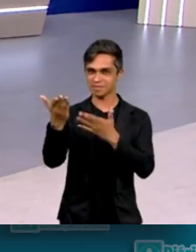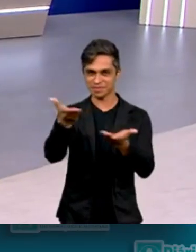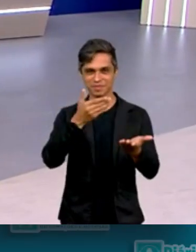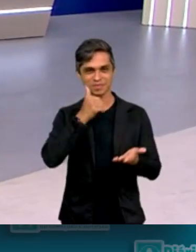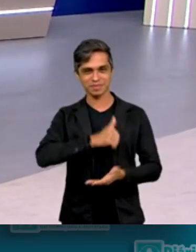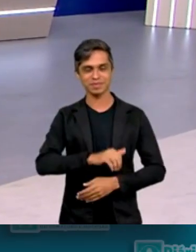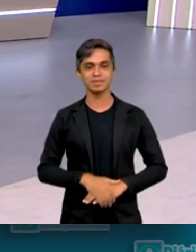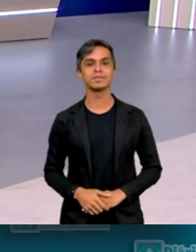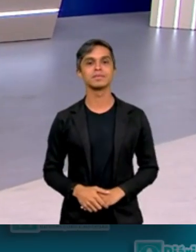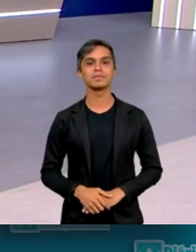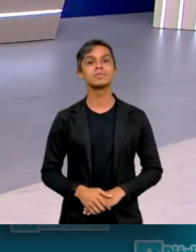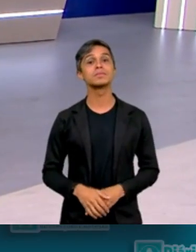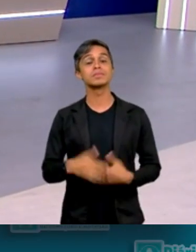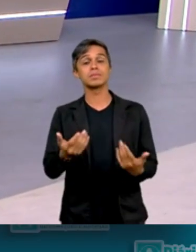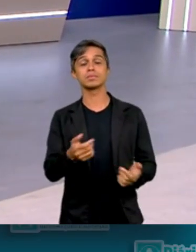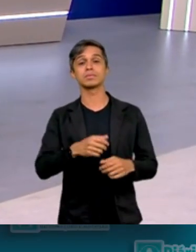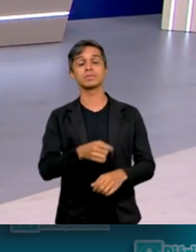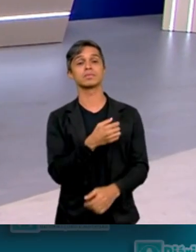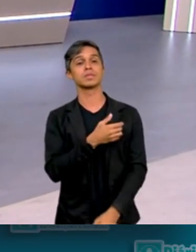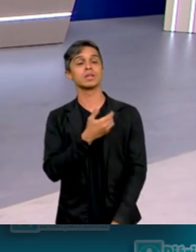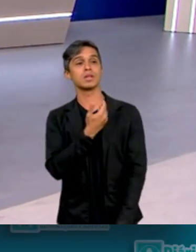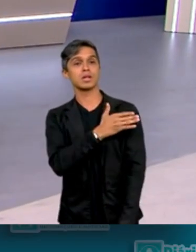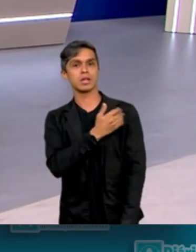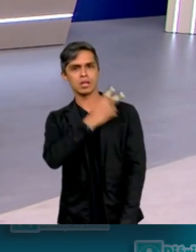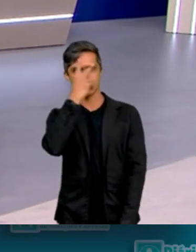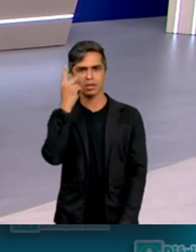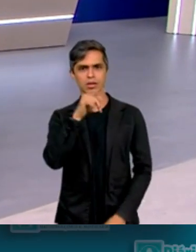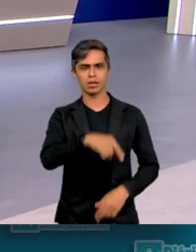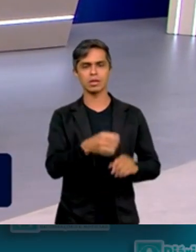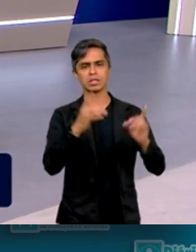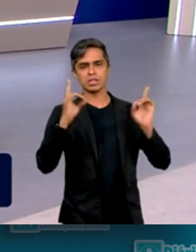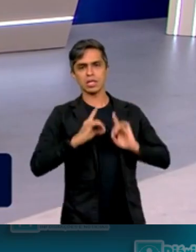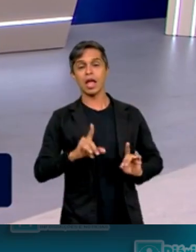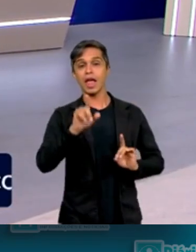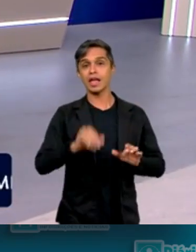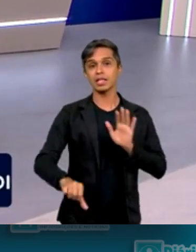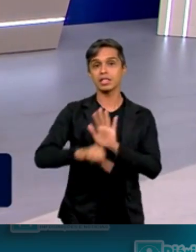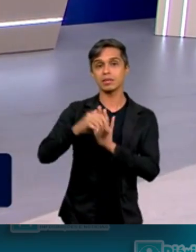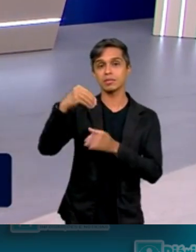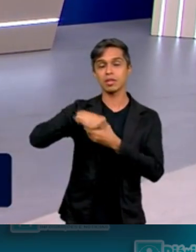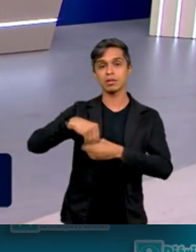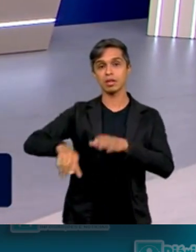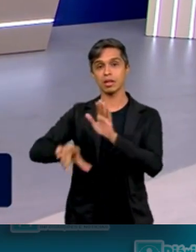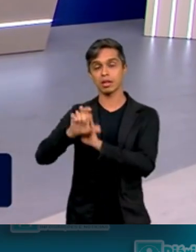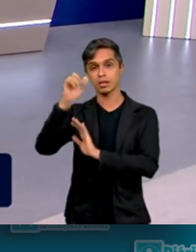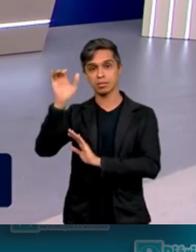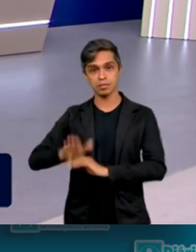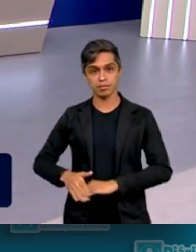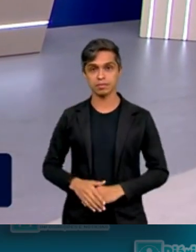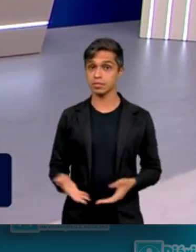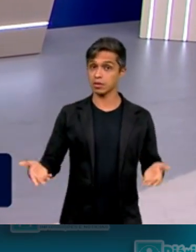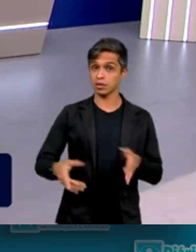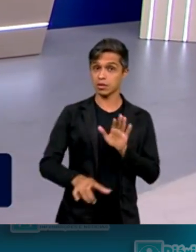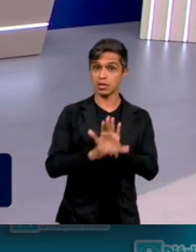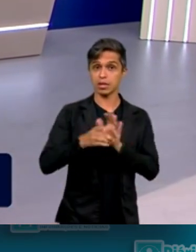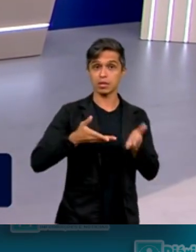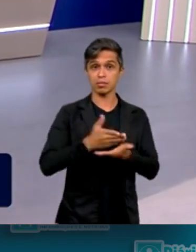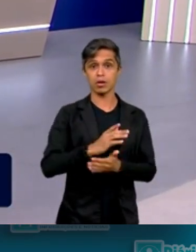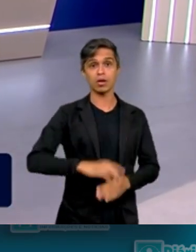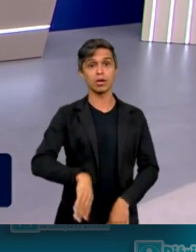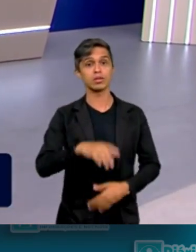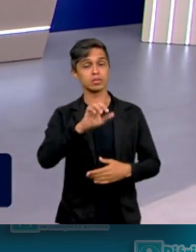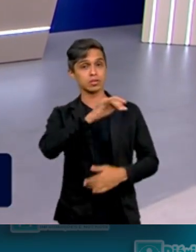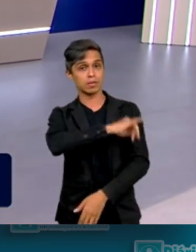A discriminação contra pessoas com deficiência é um crime previsto na legislação brasileira. Bom, e agora, uma lei aprovada no estado do Rio de